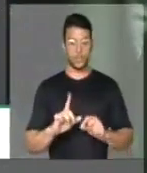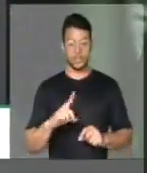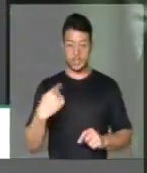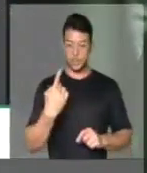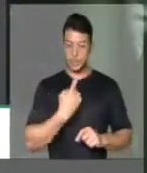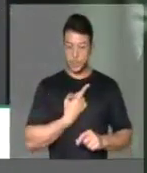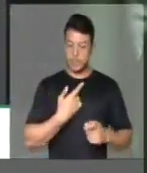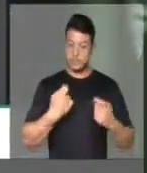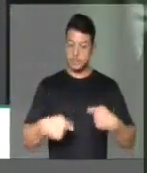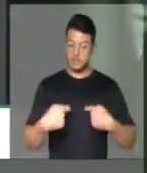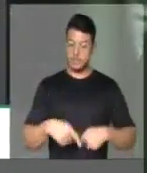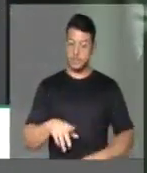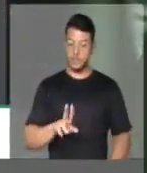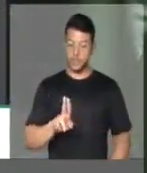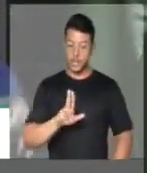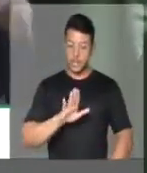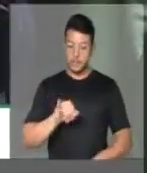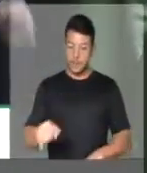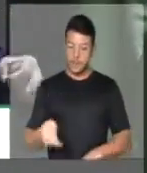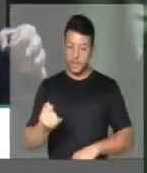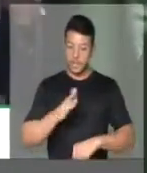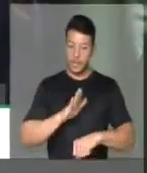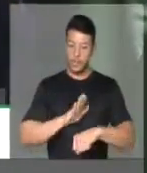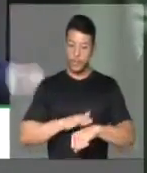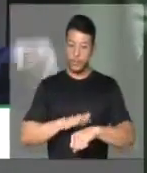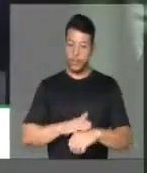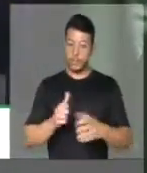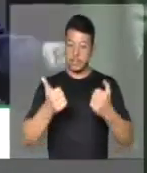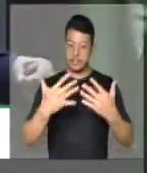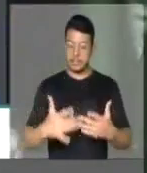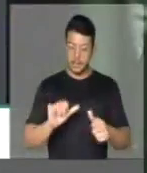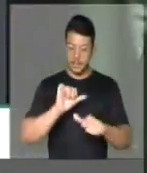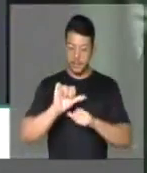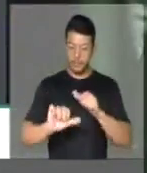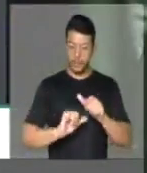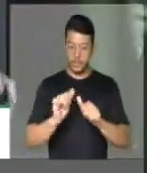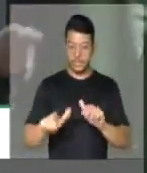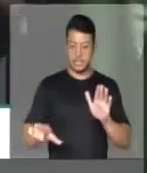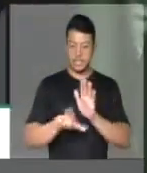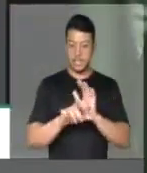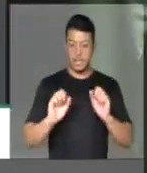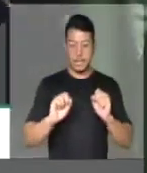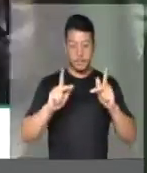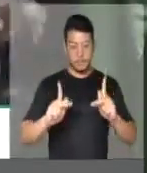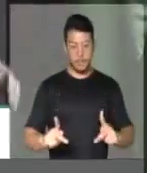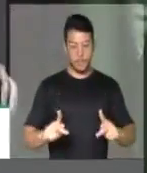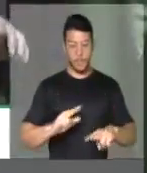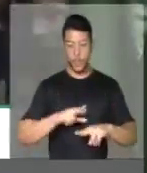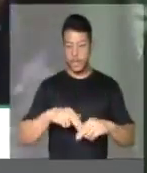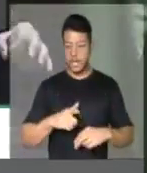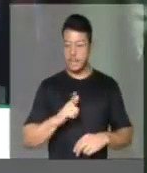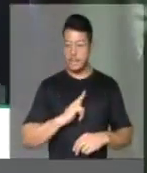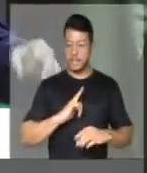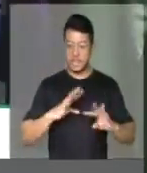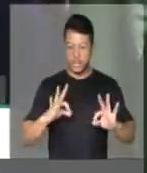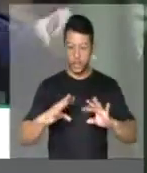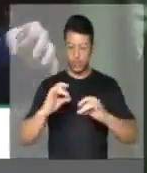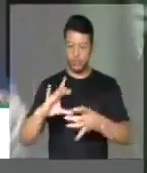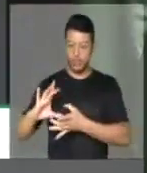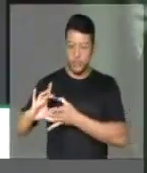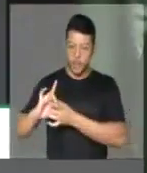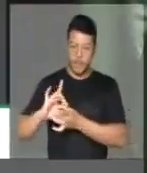gente utilizar esse espaço pra falar sobre reforma da previdência porque está tudo dentro de um